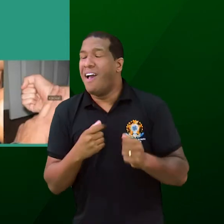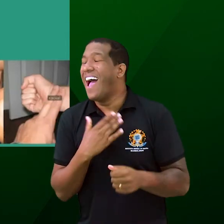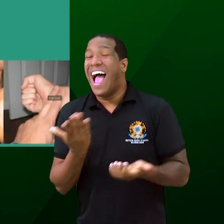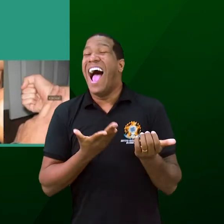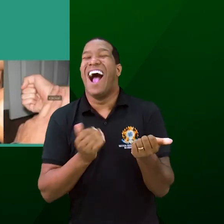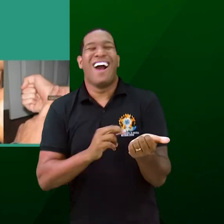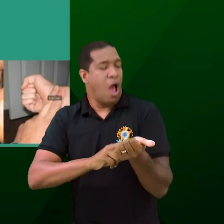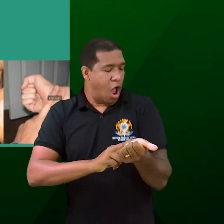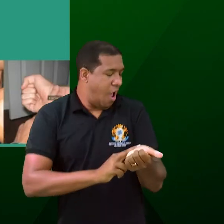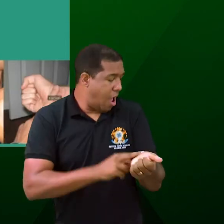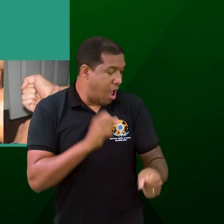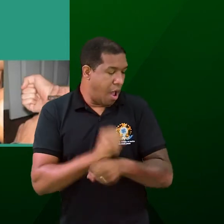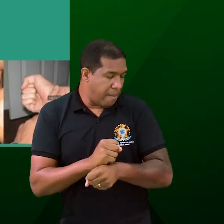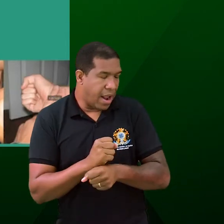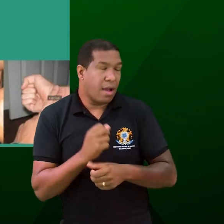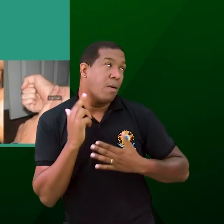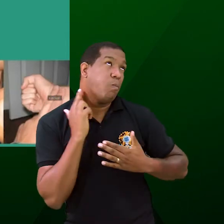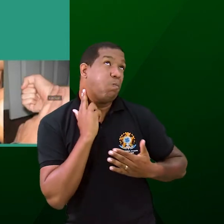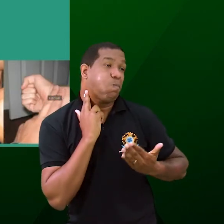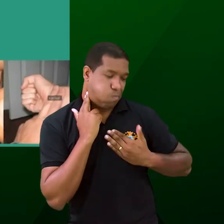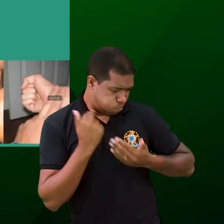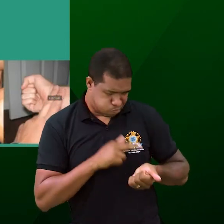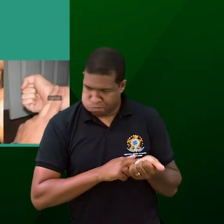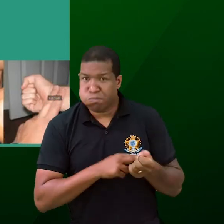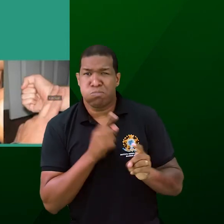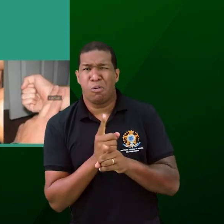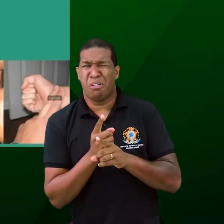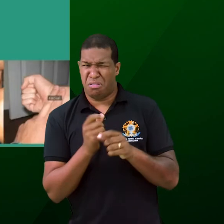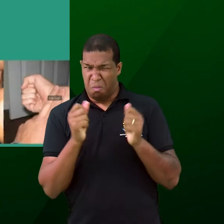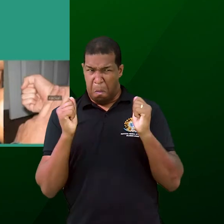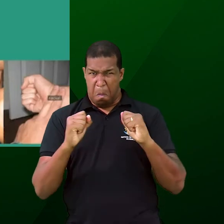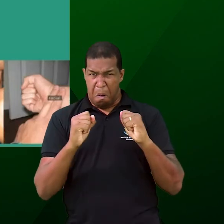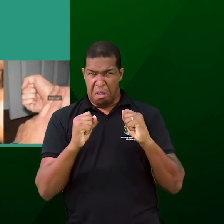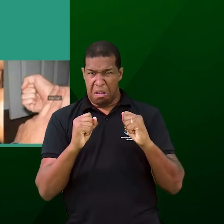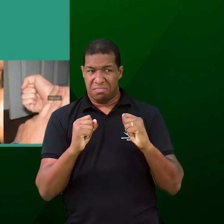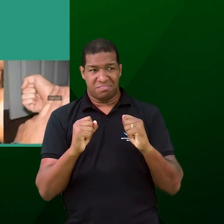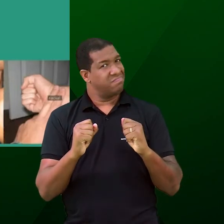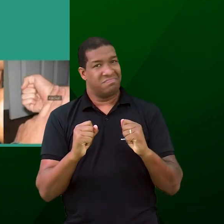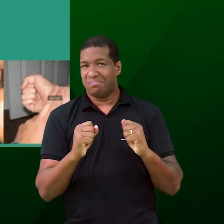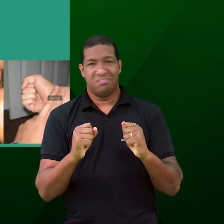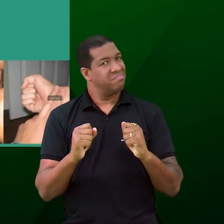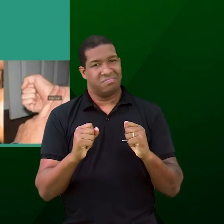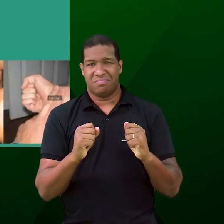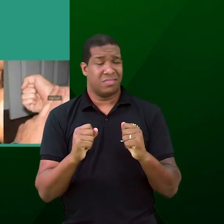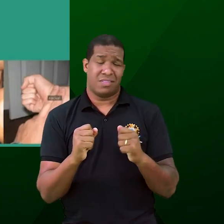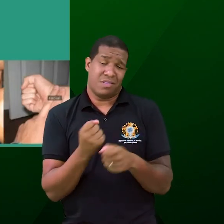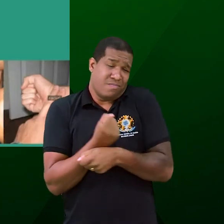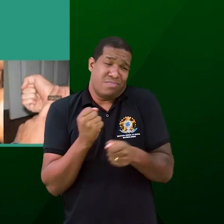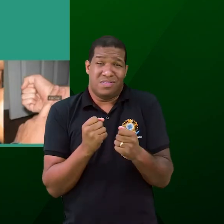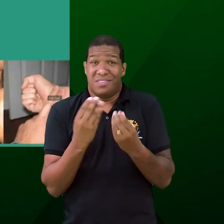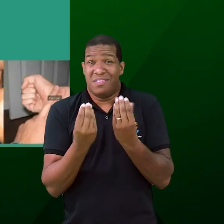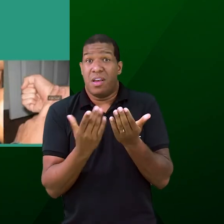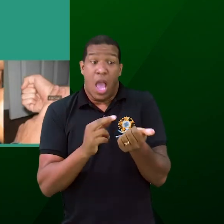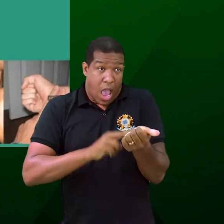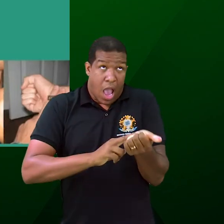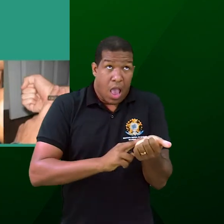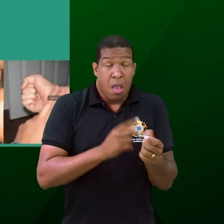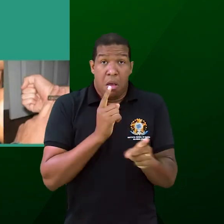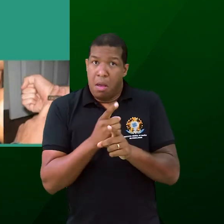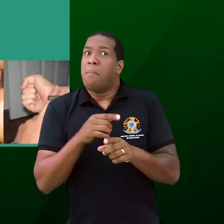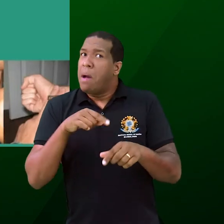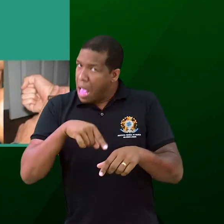Então, aqui vai ter quem não gosta de matemática aí, ó, e pretende fazer a educação física e já está enrolado. E vai ter que fazer um cálculo depois, né, para